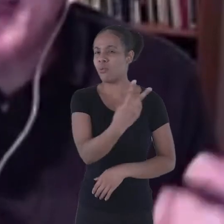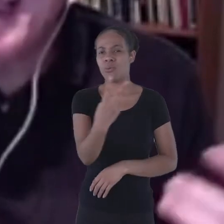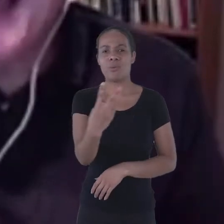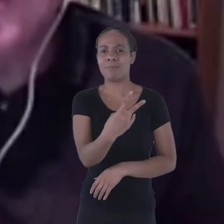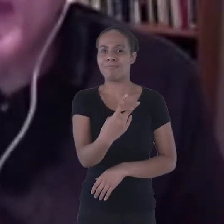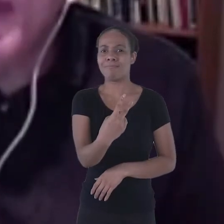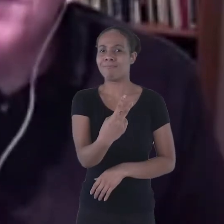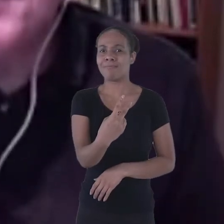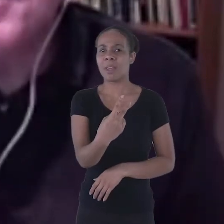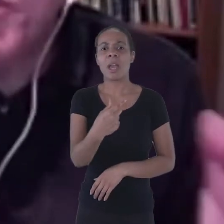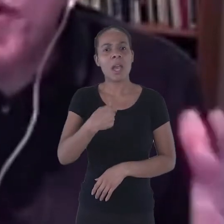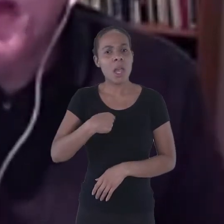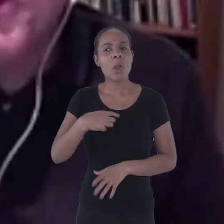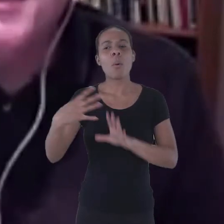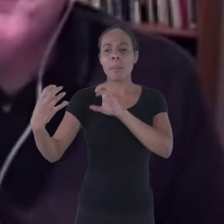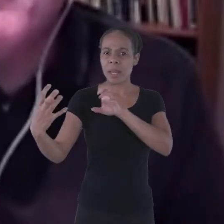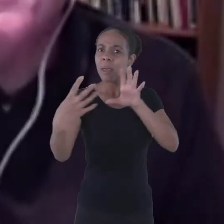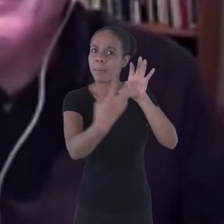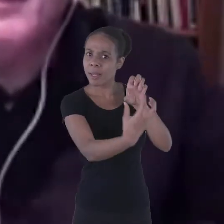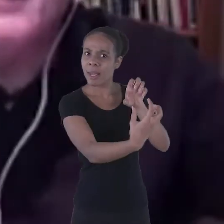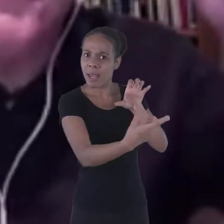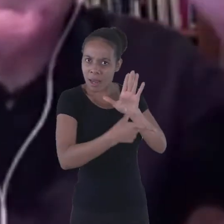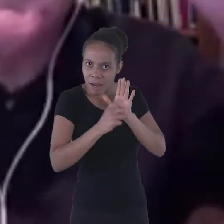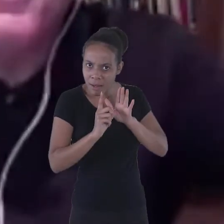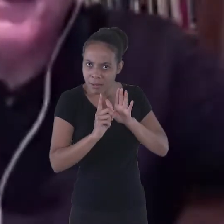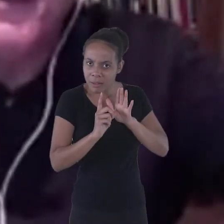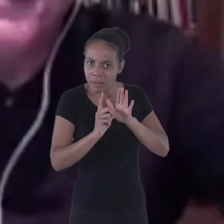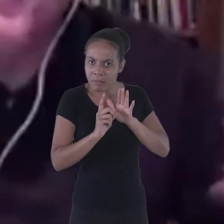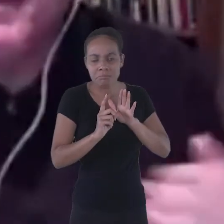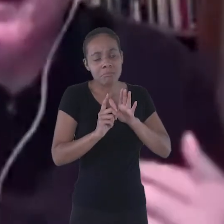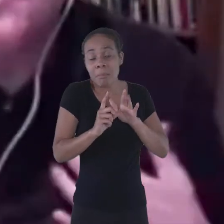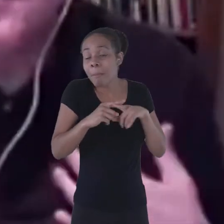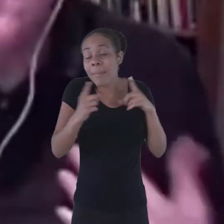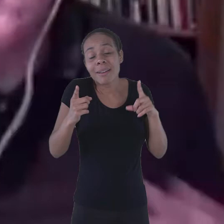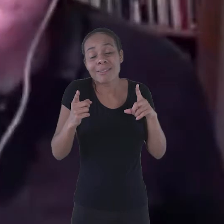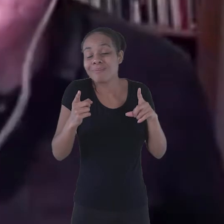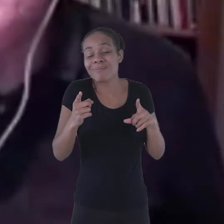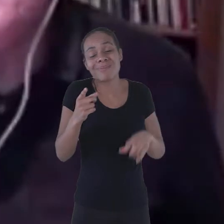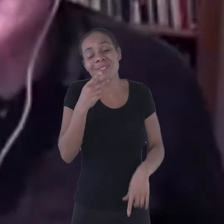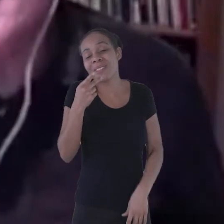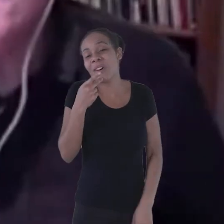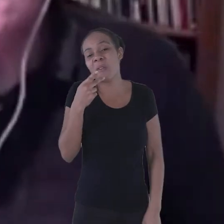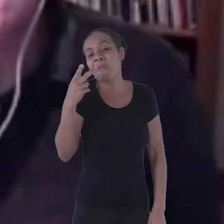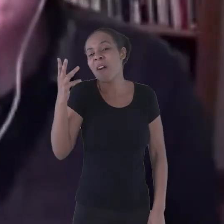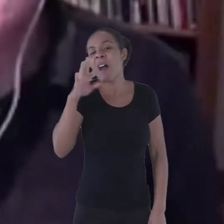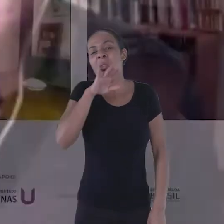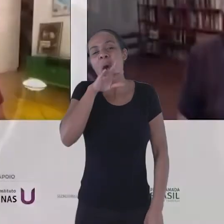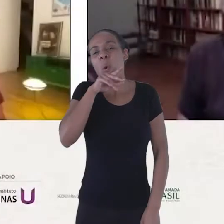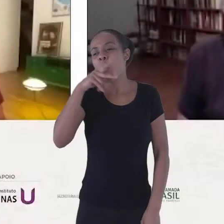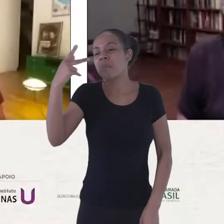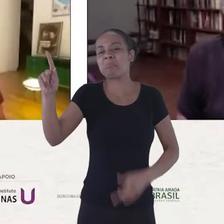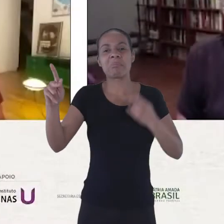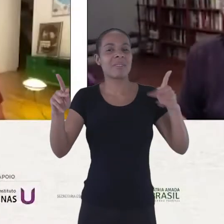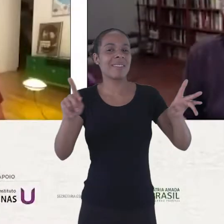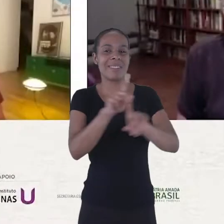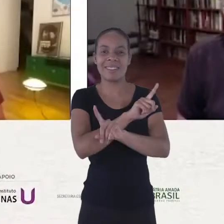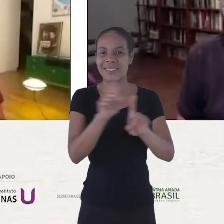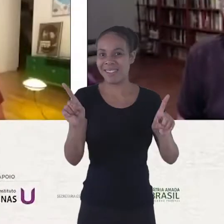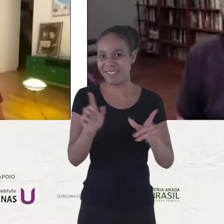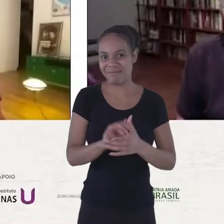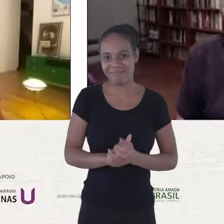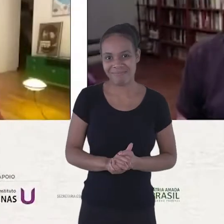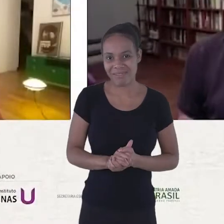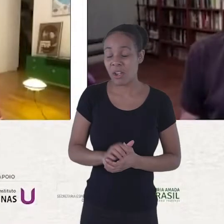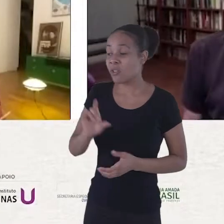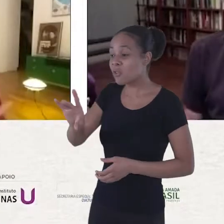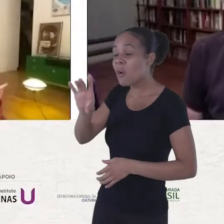ter brigado com eles, mas eu os defenderei até o fim, porque eles são da minha família. Só quem pode falar mal da gente é a gente